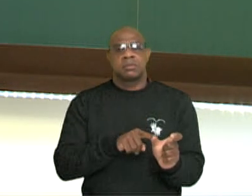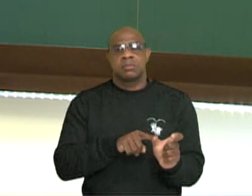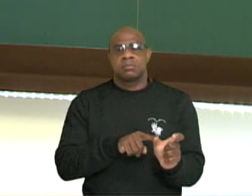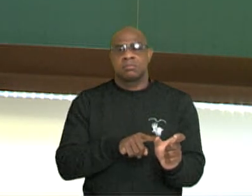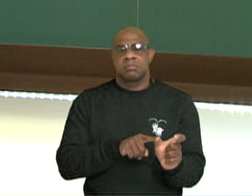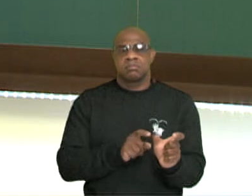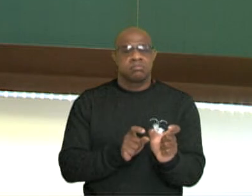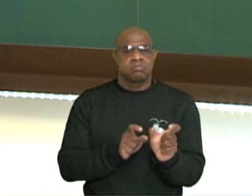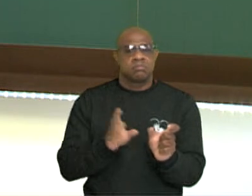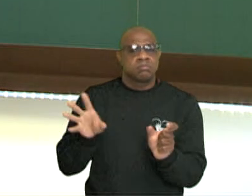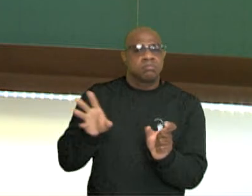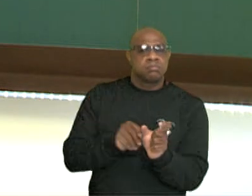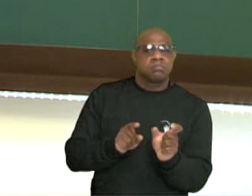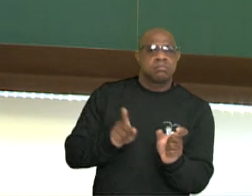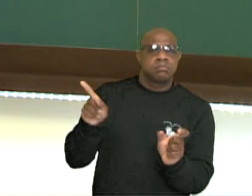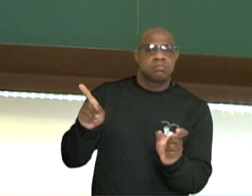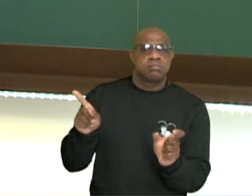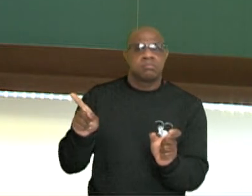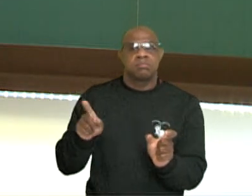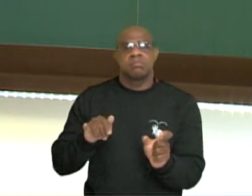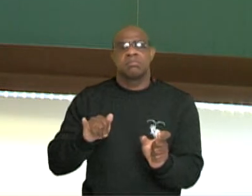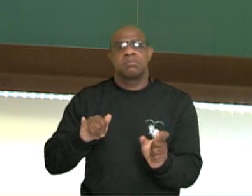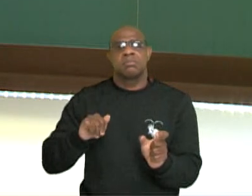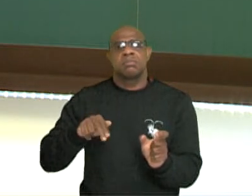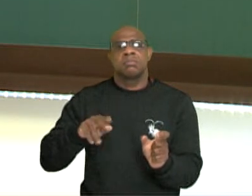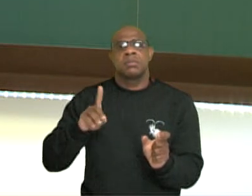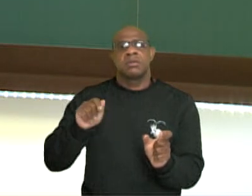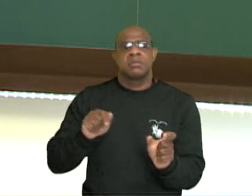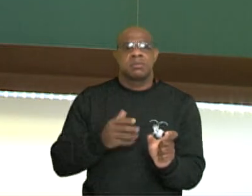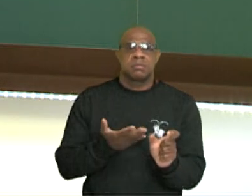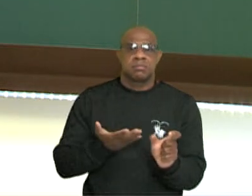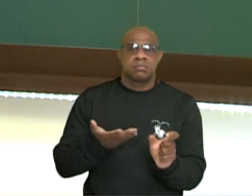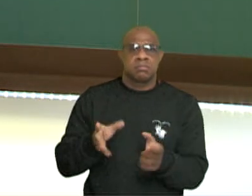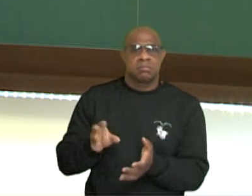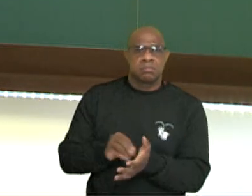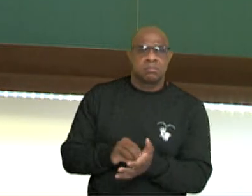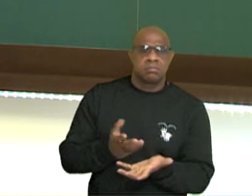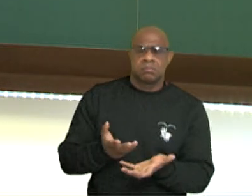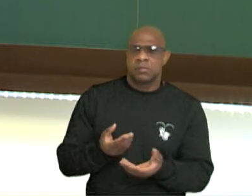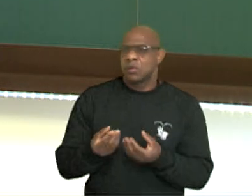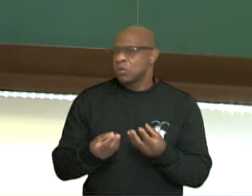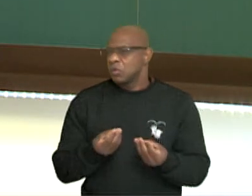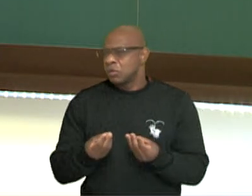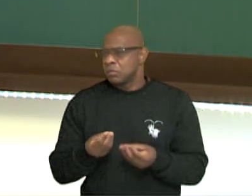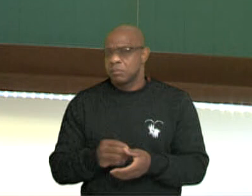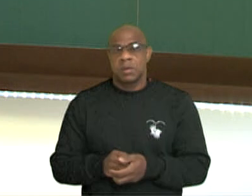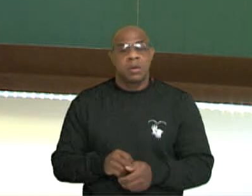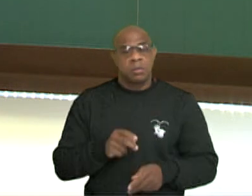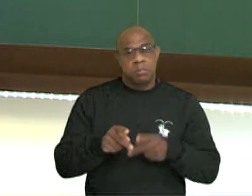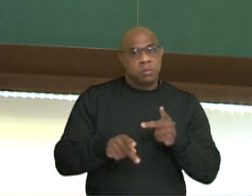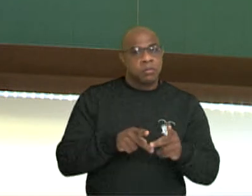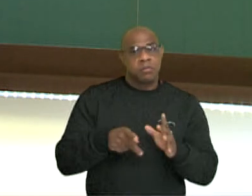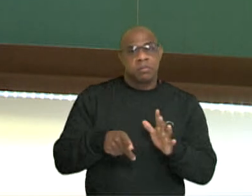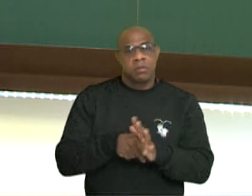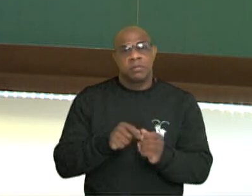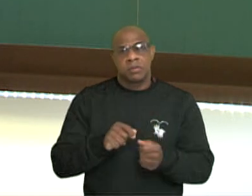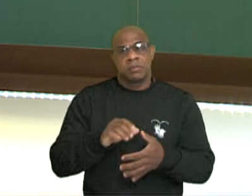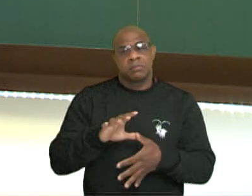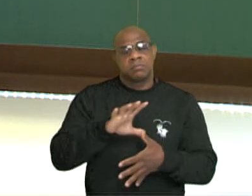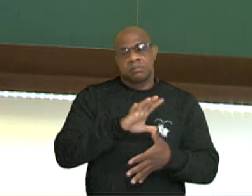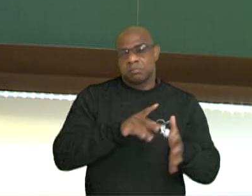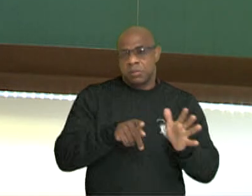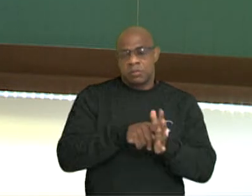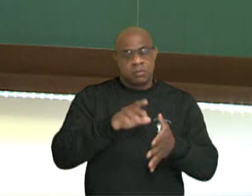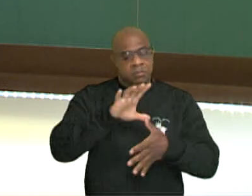Índias. Então, na verdade, o que daí? Tem alguma solução, professor, para isso? Povos originários americanos, povos